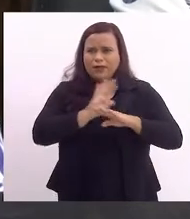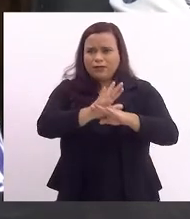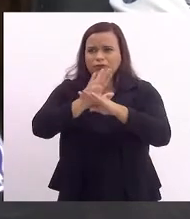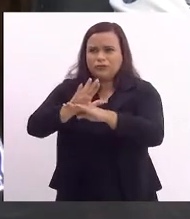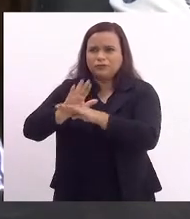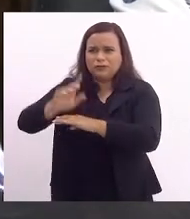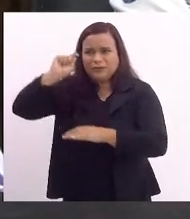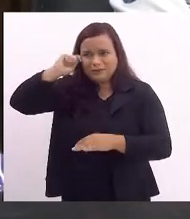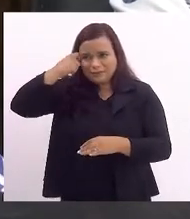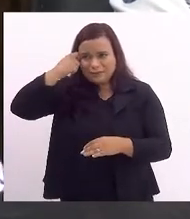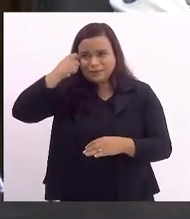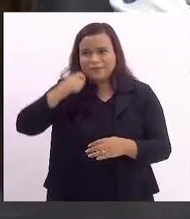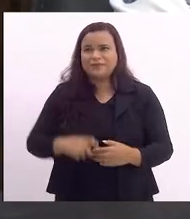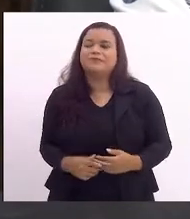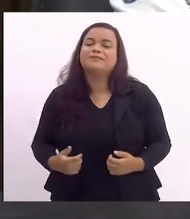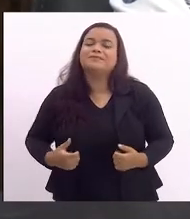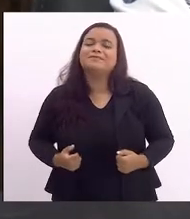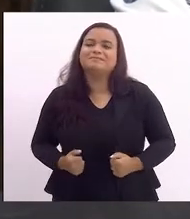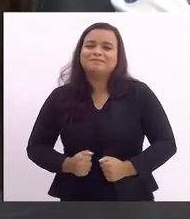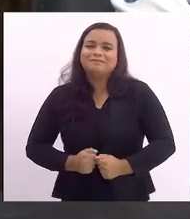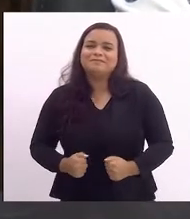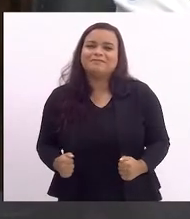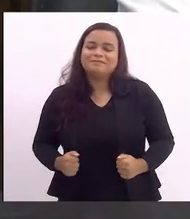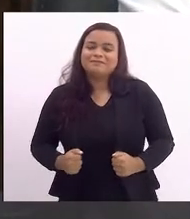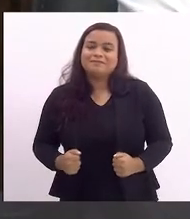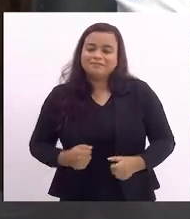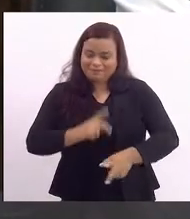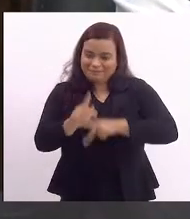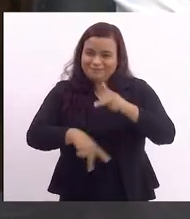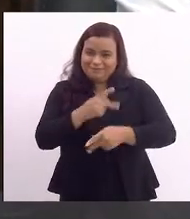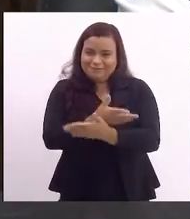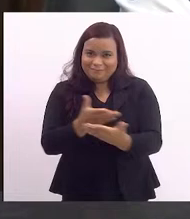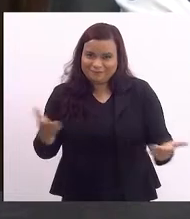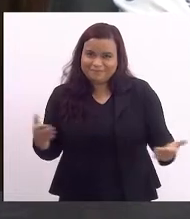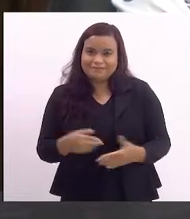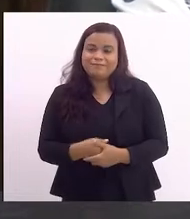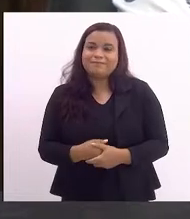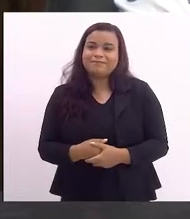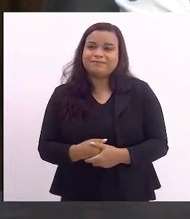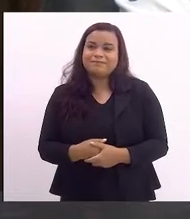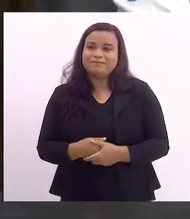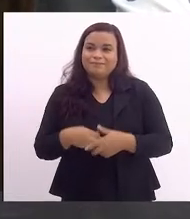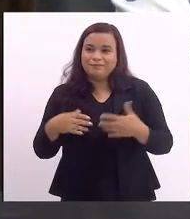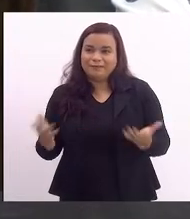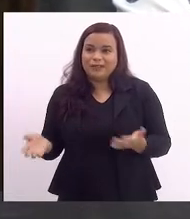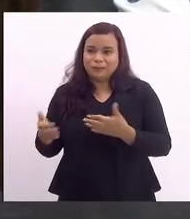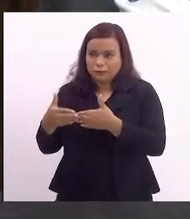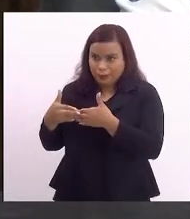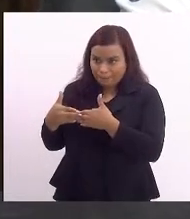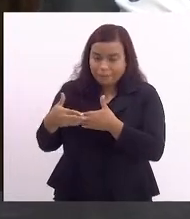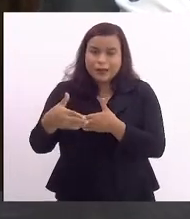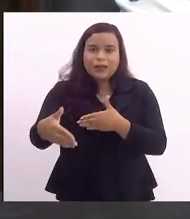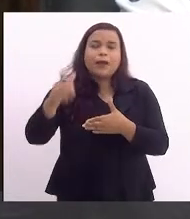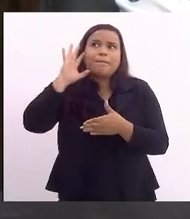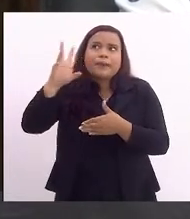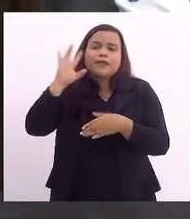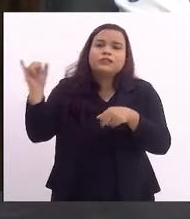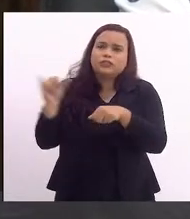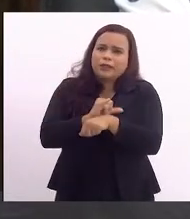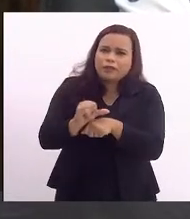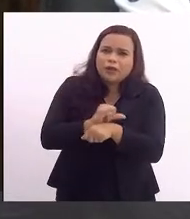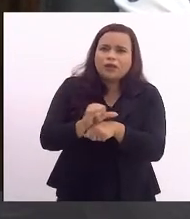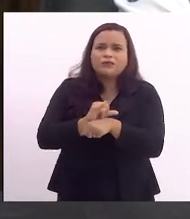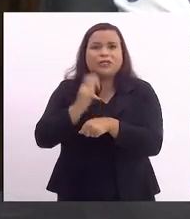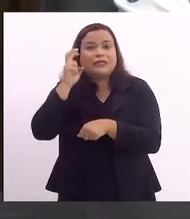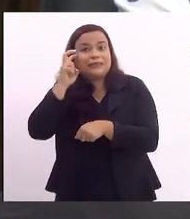porque pediram para me estender, tá? Então, a partir desse lugar, desse pensamento estratégico, dessa